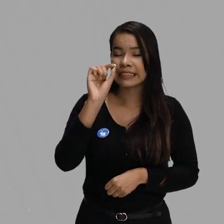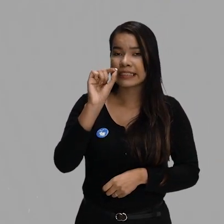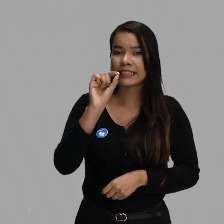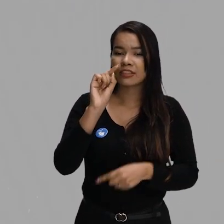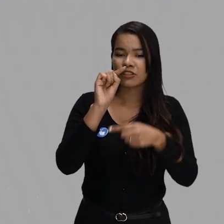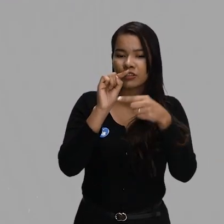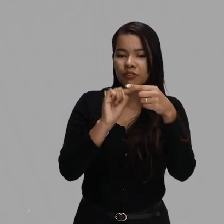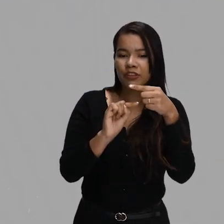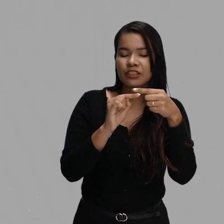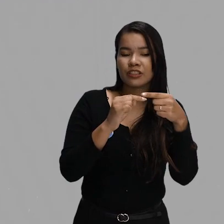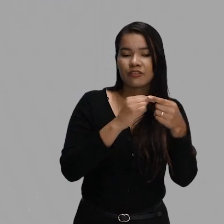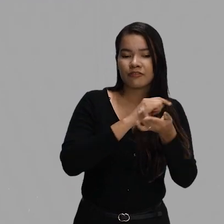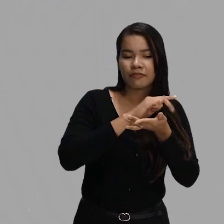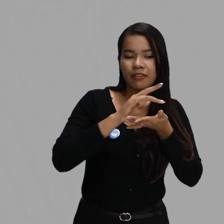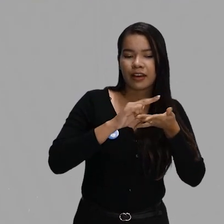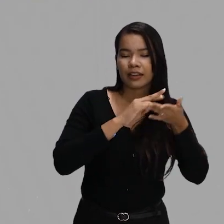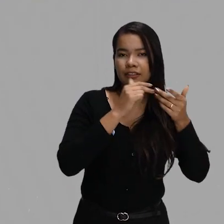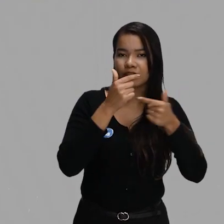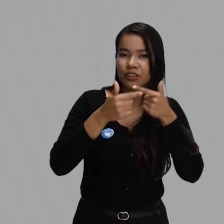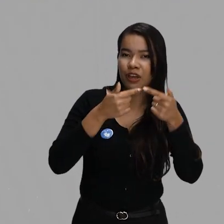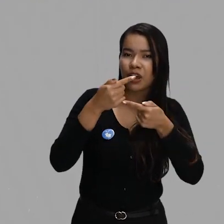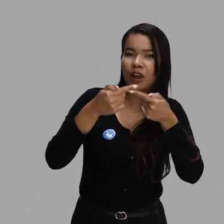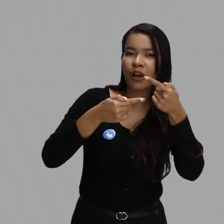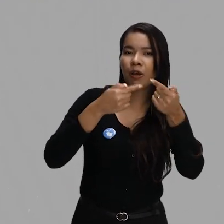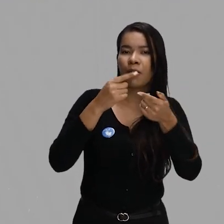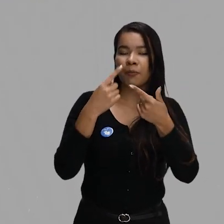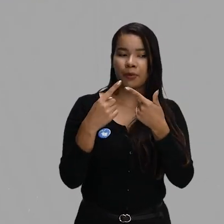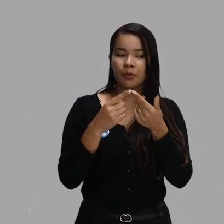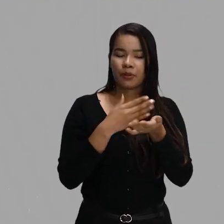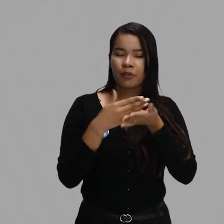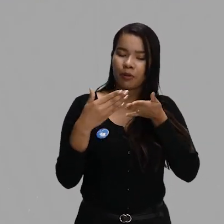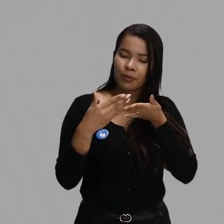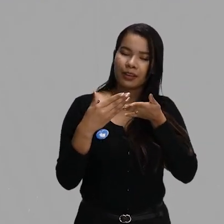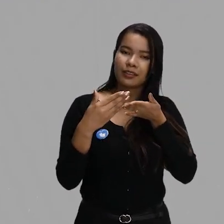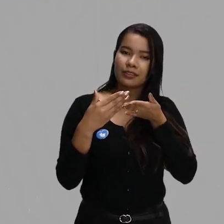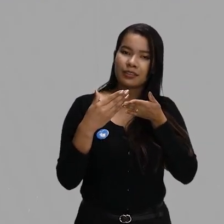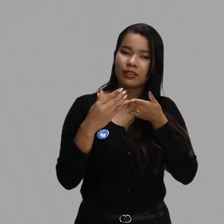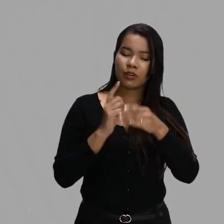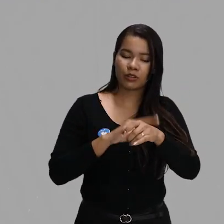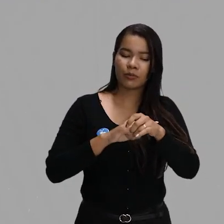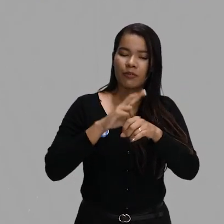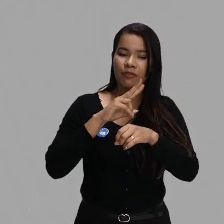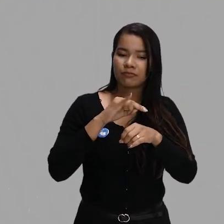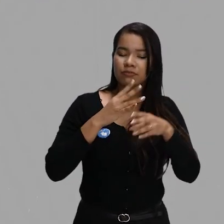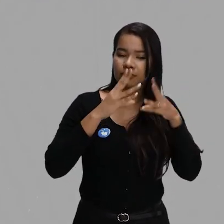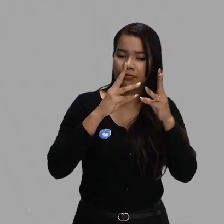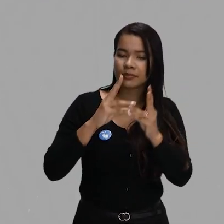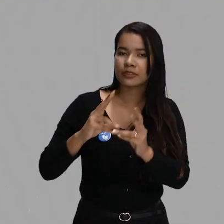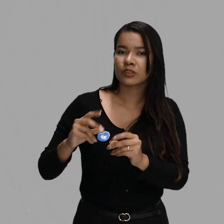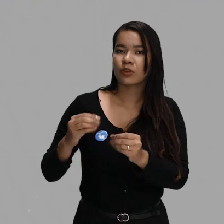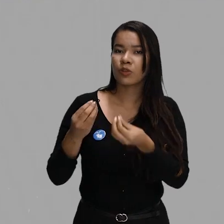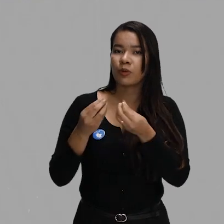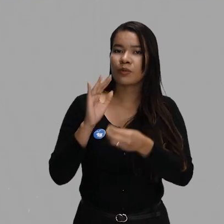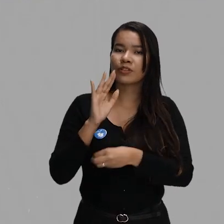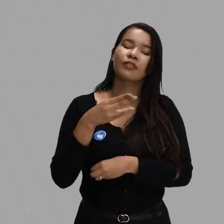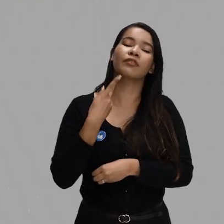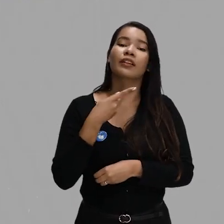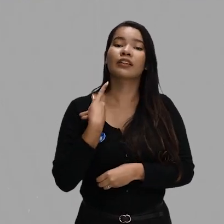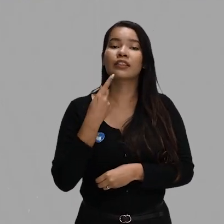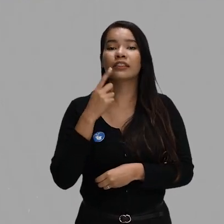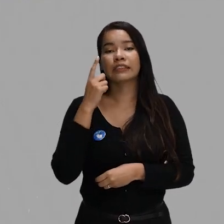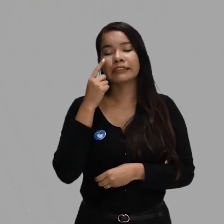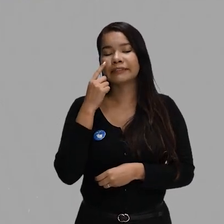em gerações. Porque o período começa, aí o tempo vai passando, né? Eu já falei para vocês, ninguém